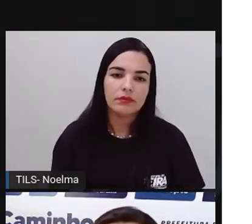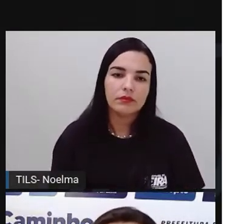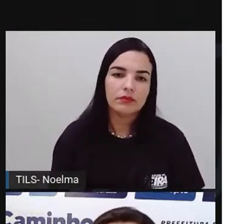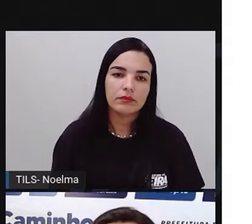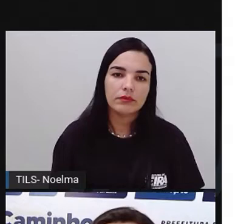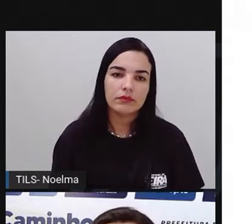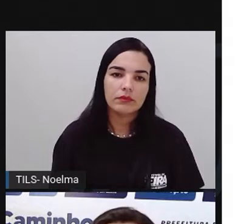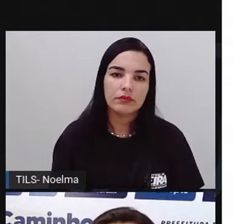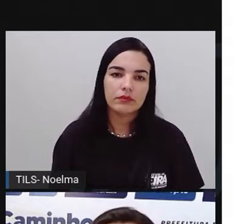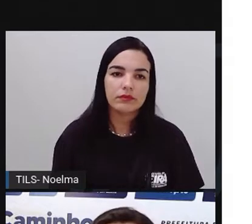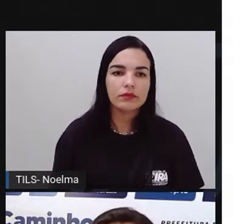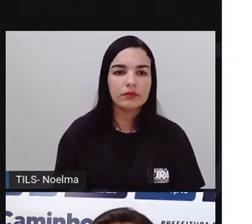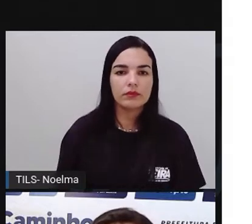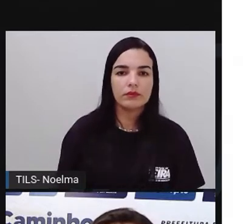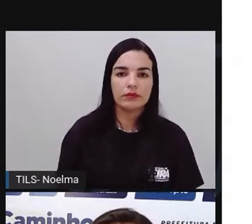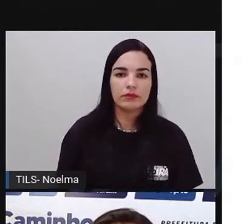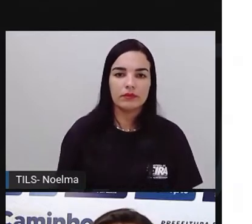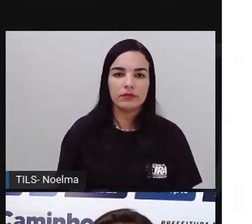isolantes.